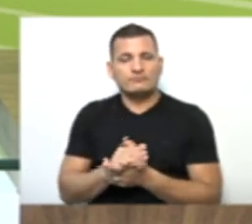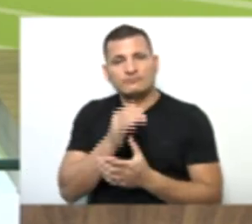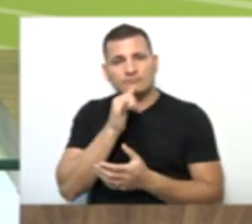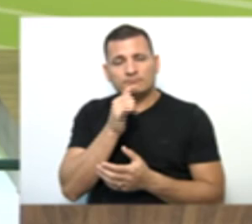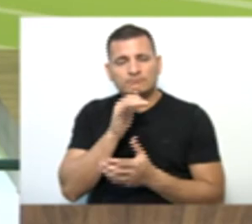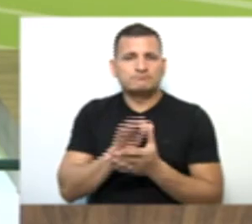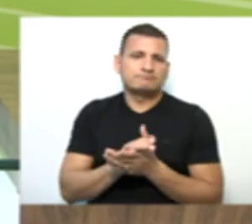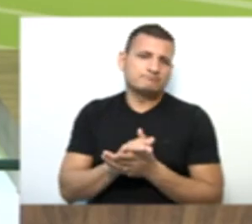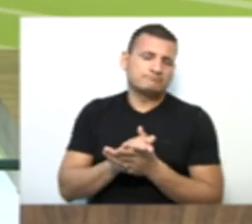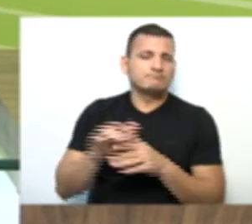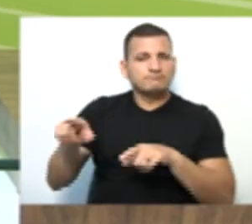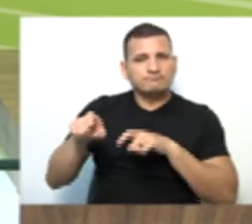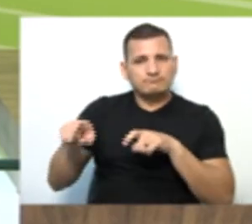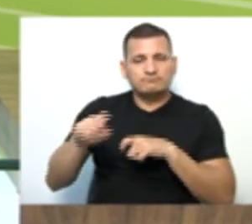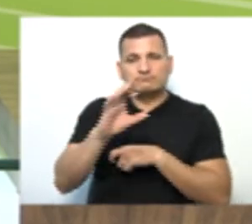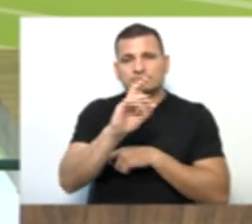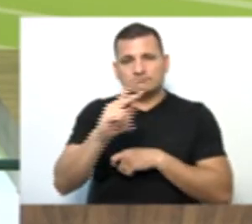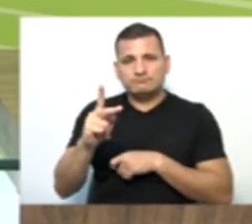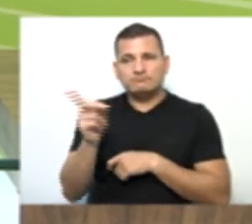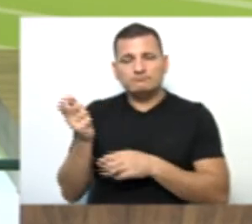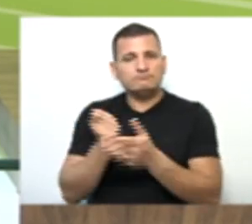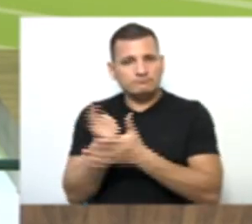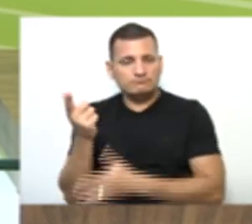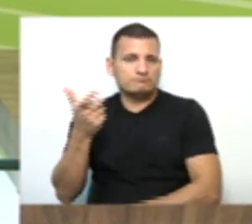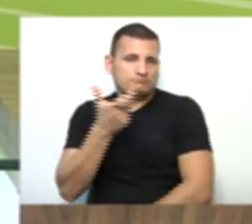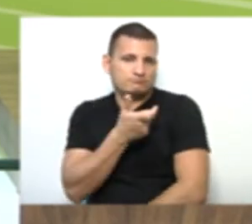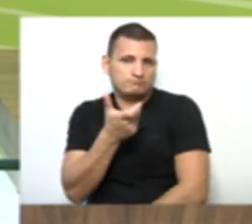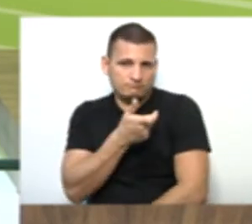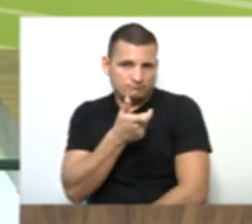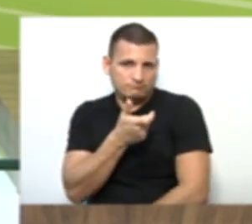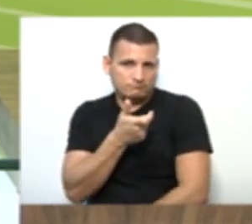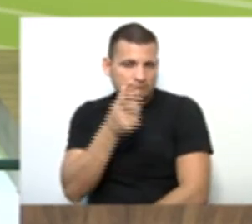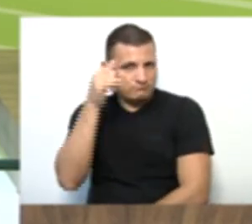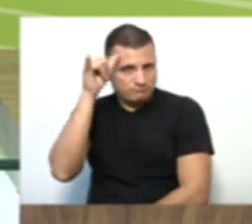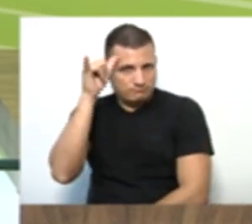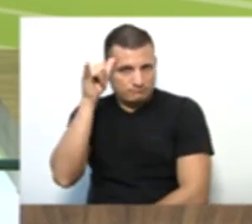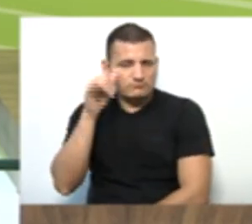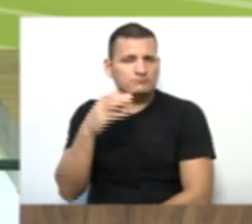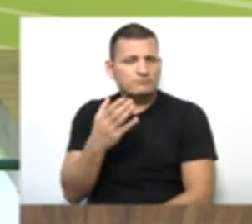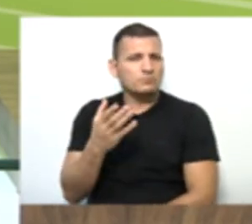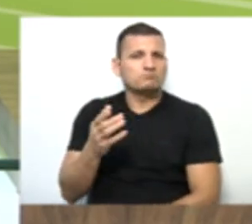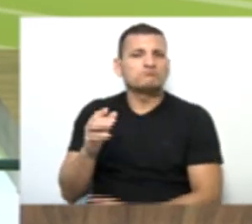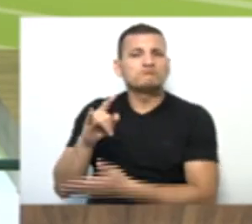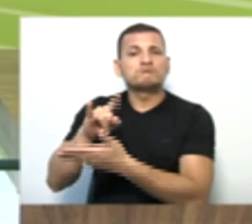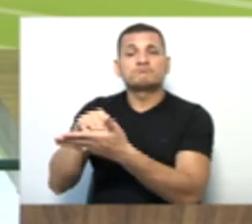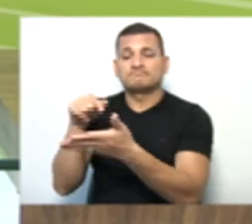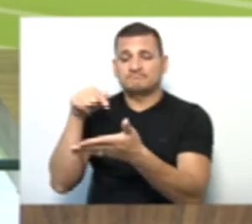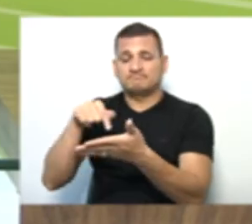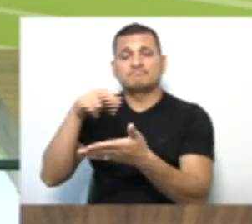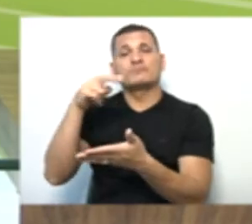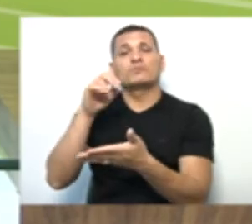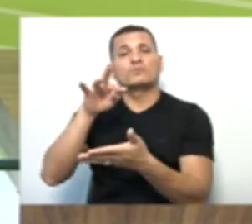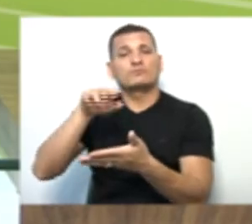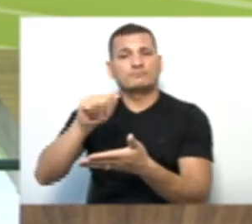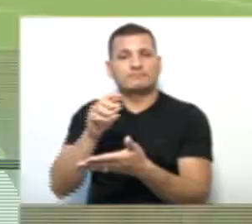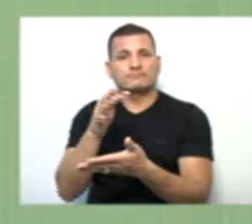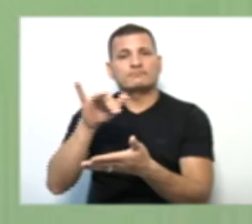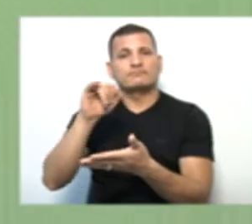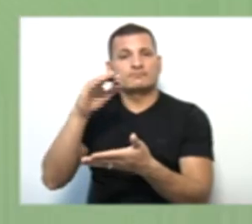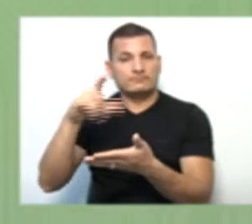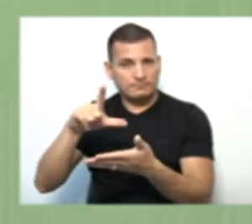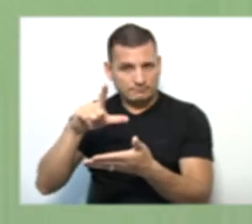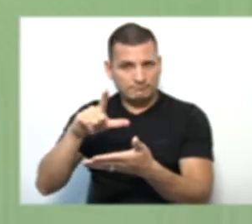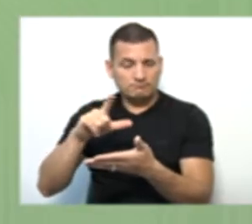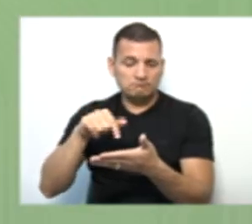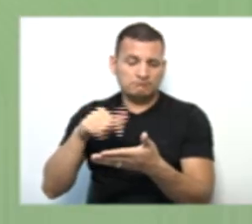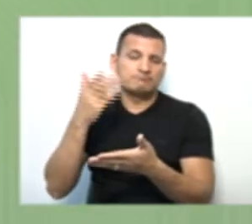seu gado. Qual vai ser a forma de comprovação? A nota fiscal da compra da vacina. Certo, professora? Certo. Então,